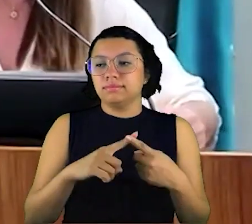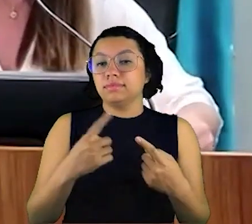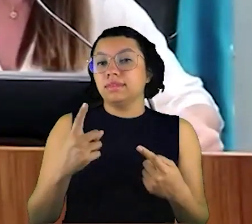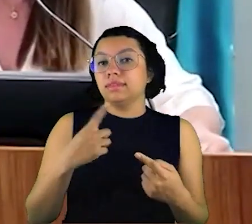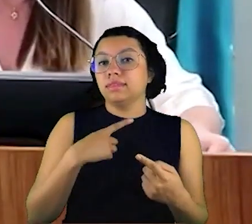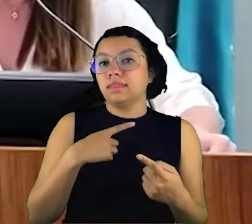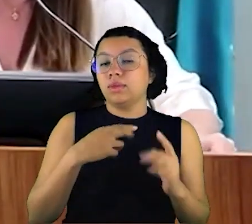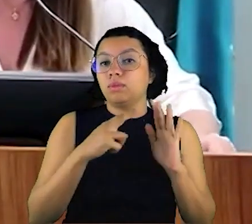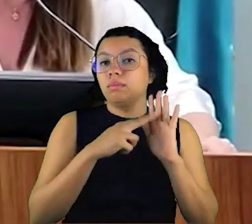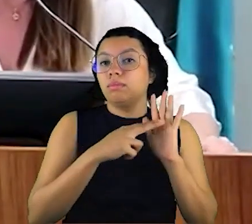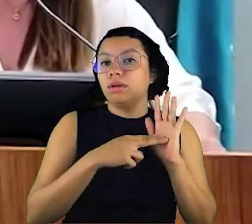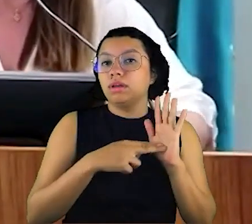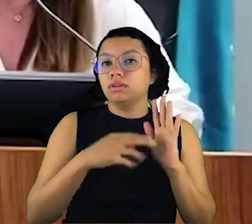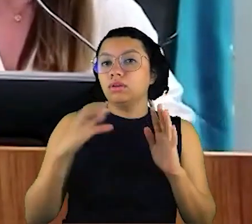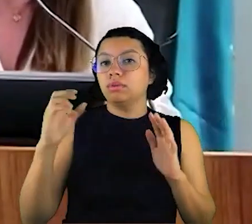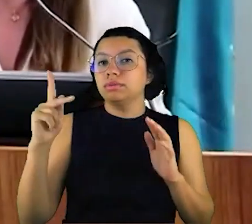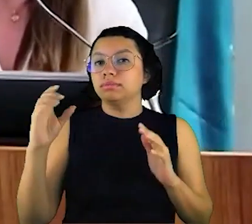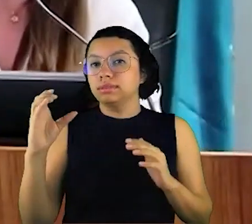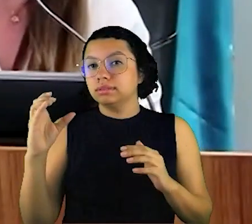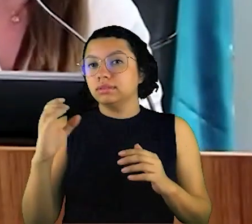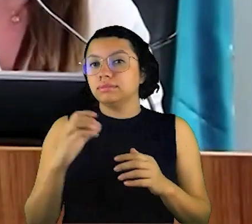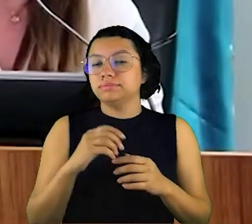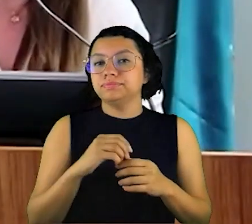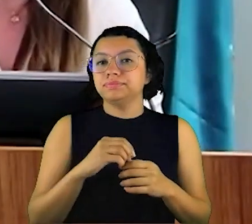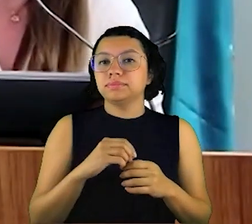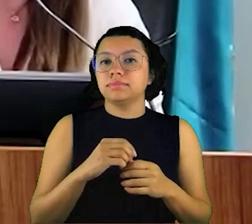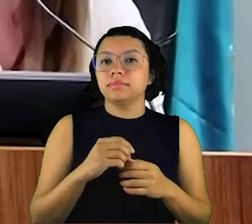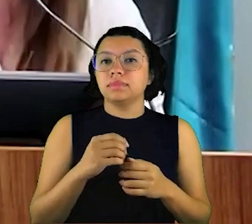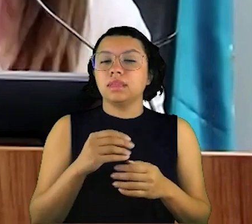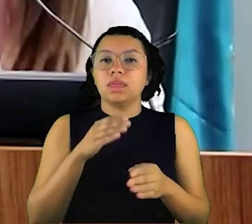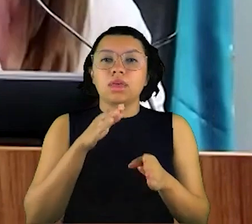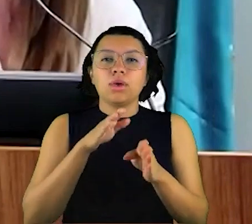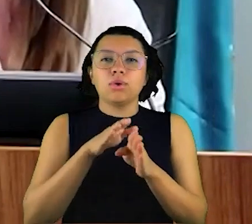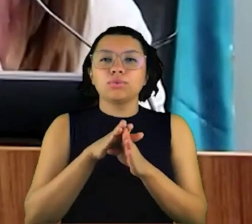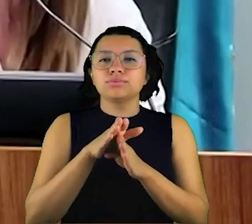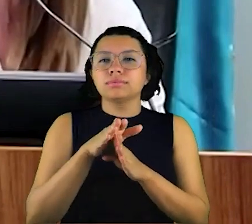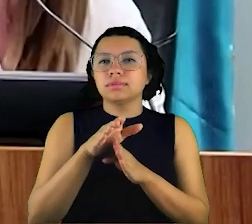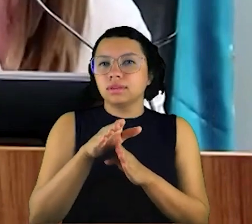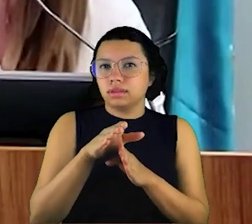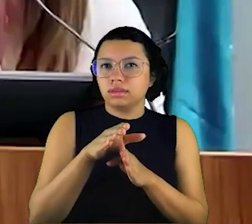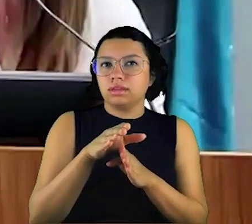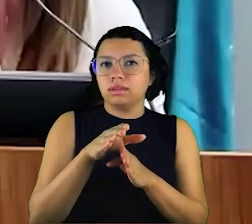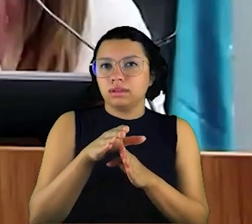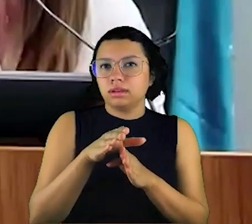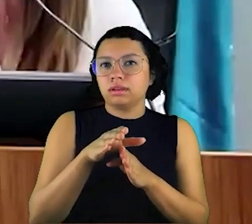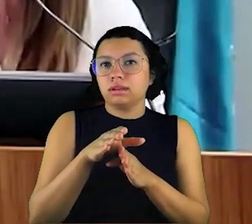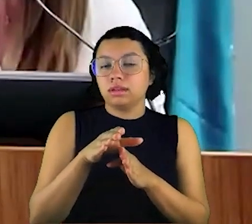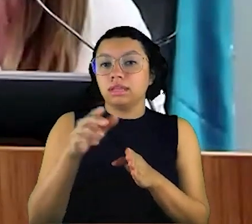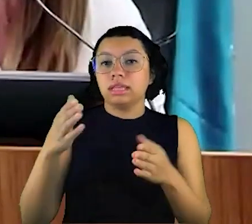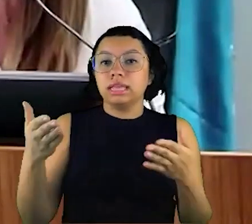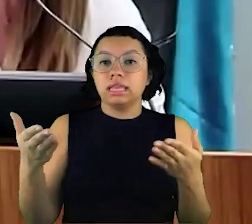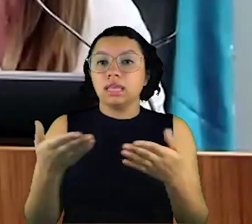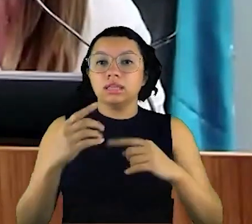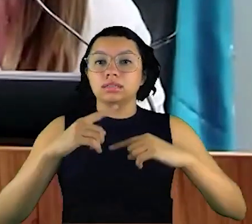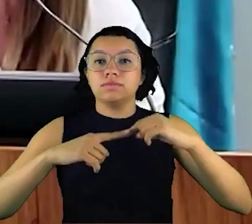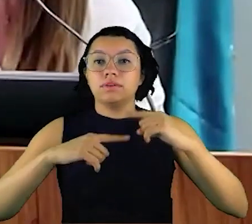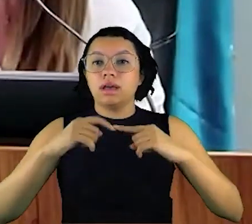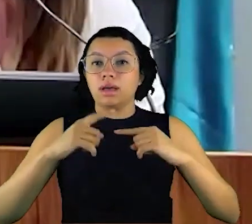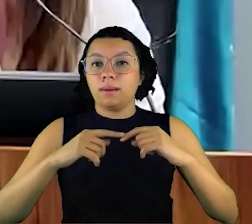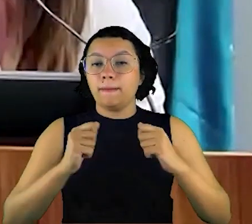Mas aí tem uma norma no código que sugere que essa